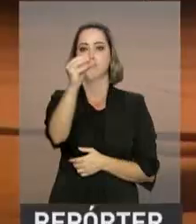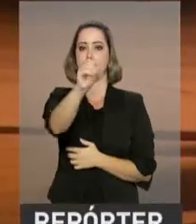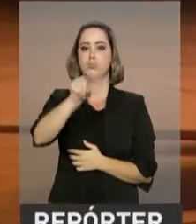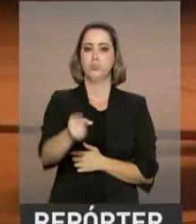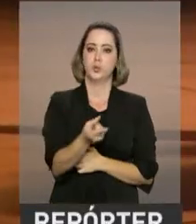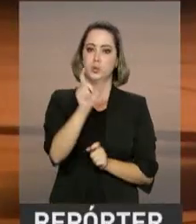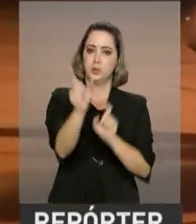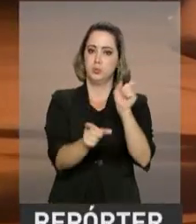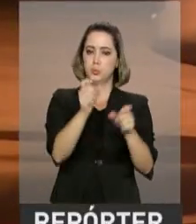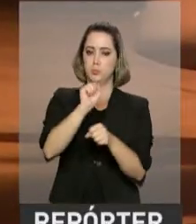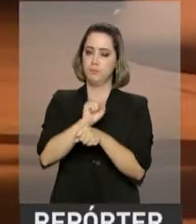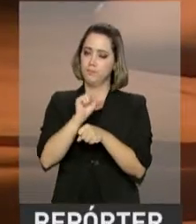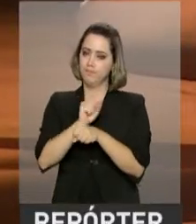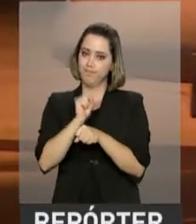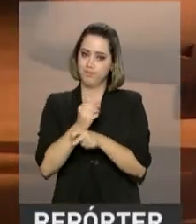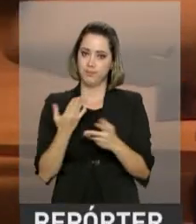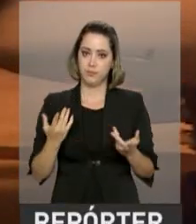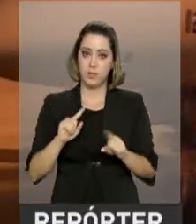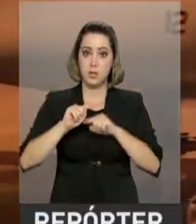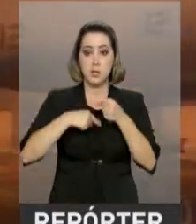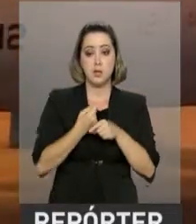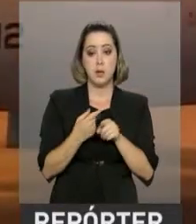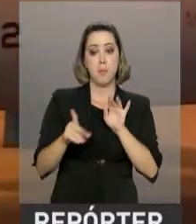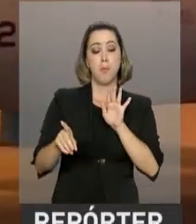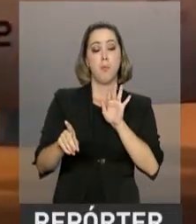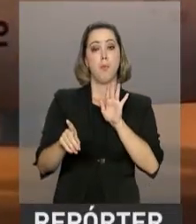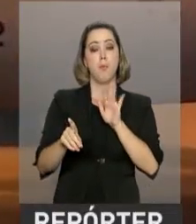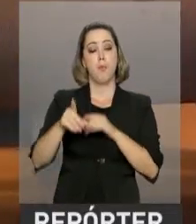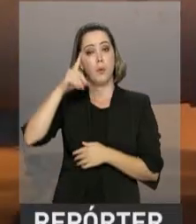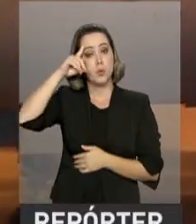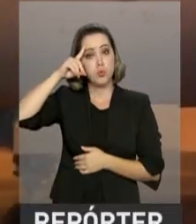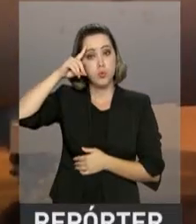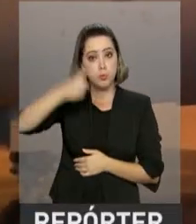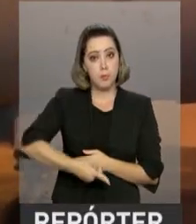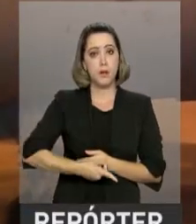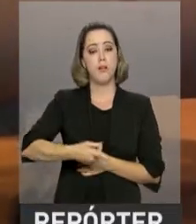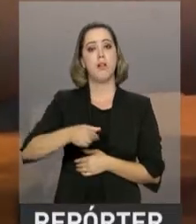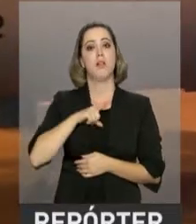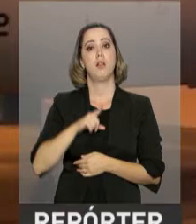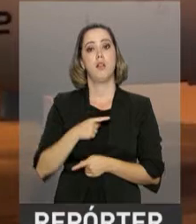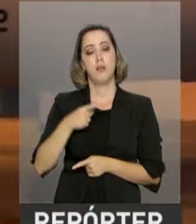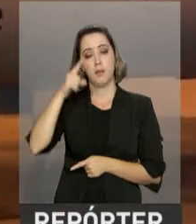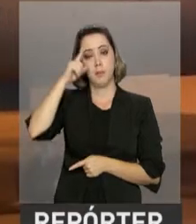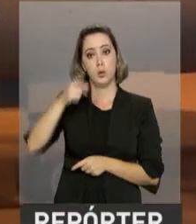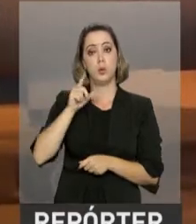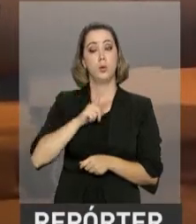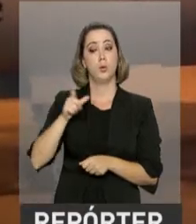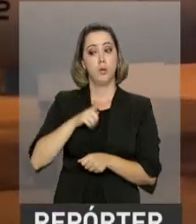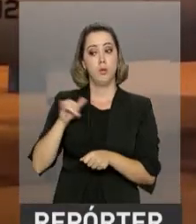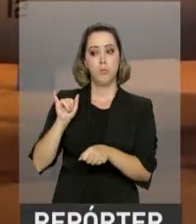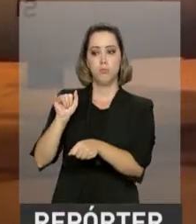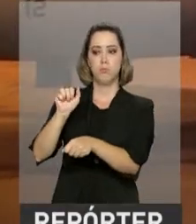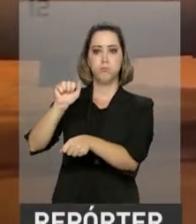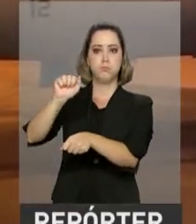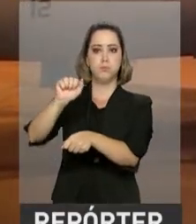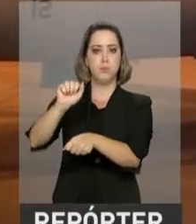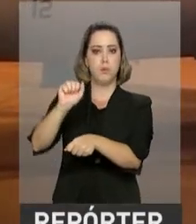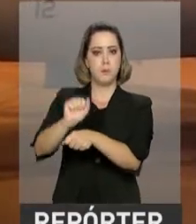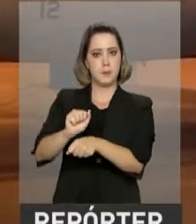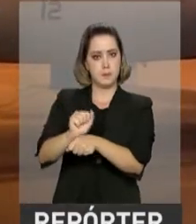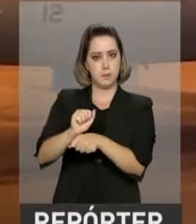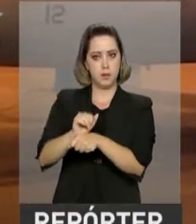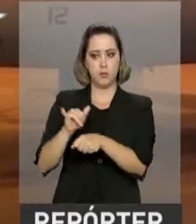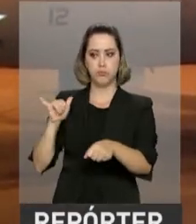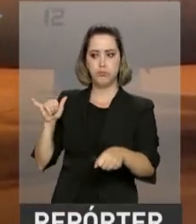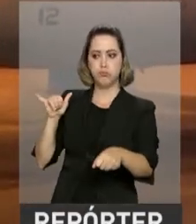pacientes. Após um decreto presidencial de junho do ano passado, que determinou que uma aeronave da Força Aérea Brasileira permaneça em